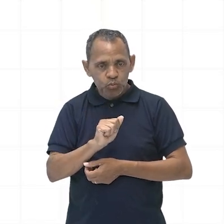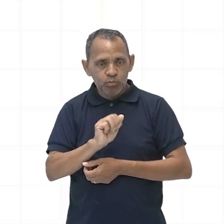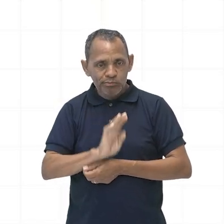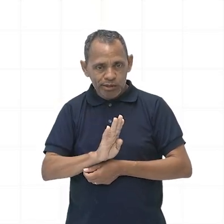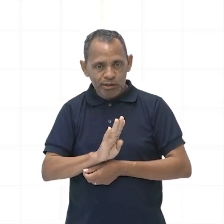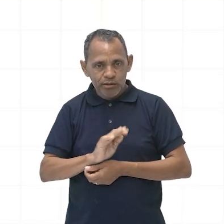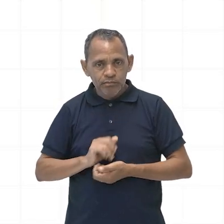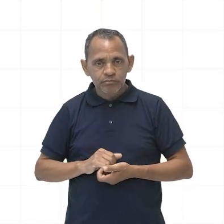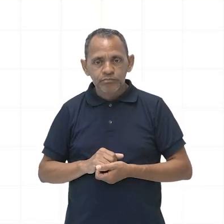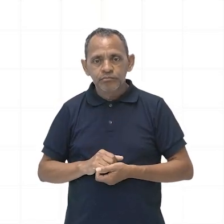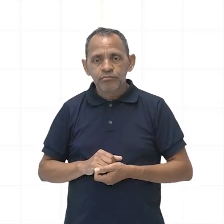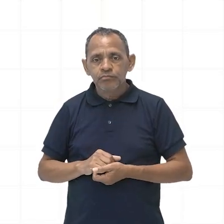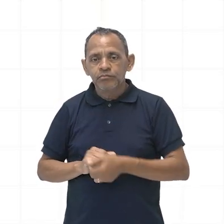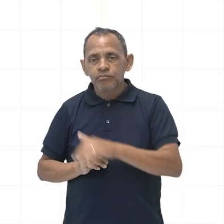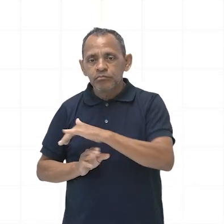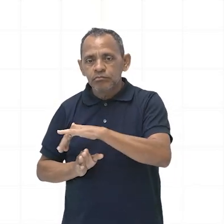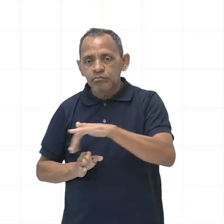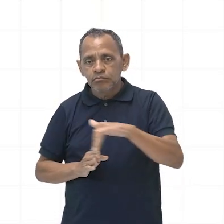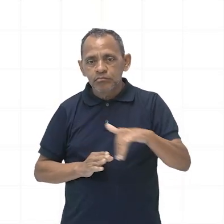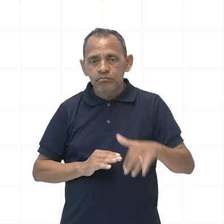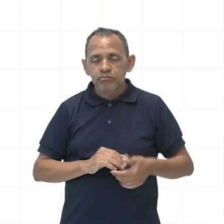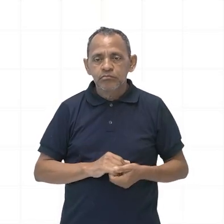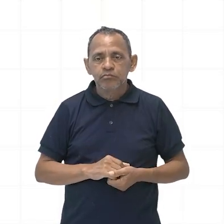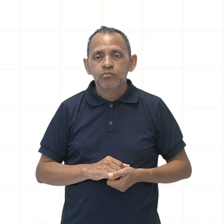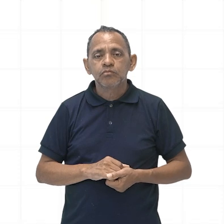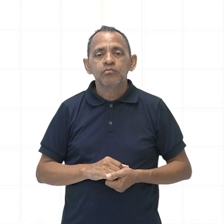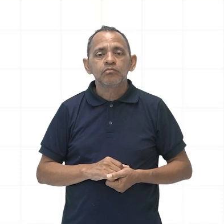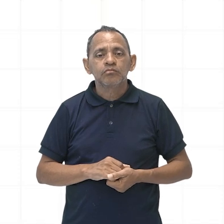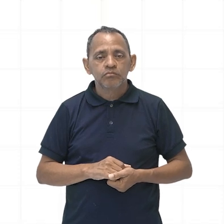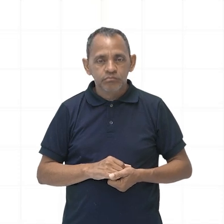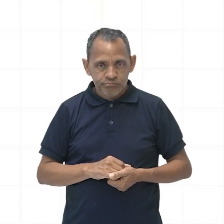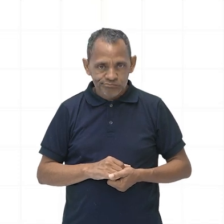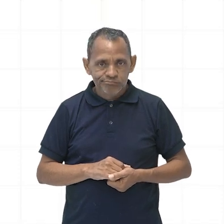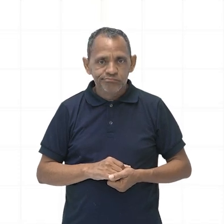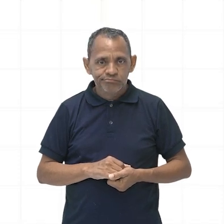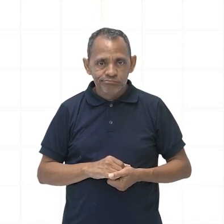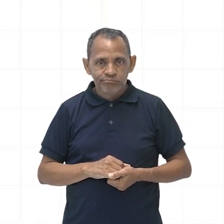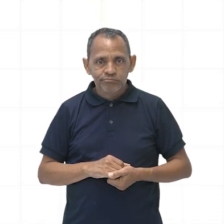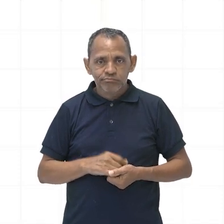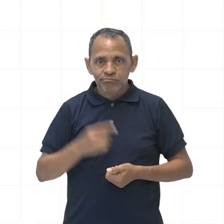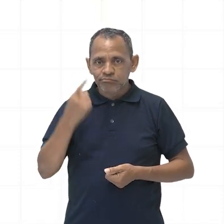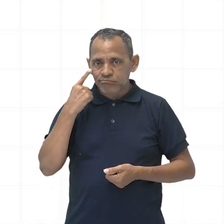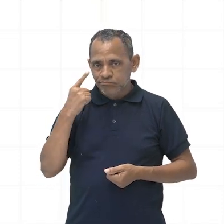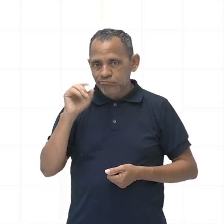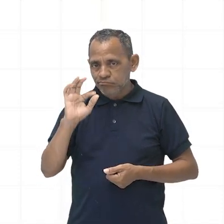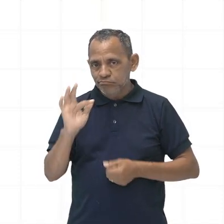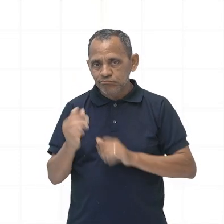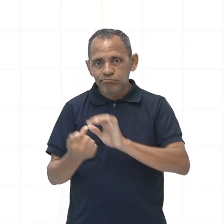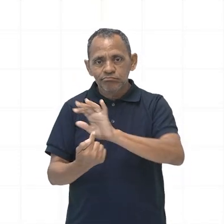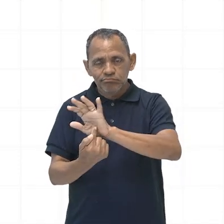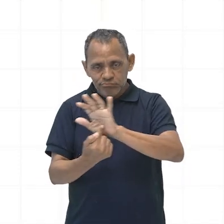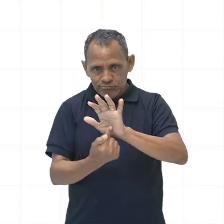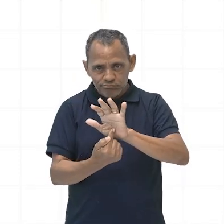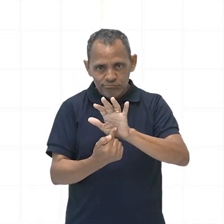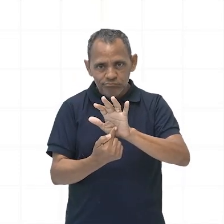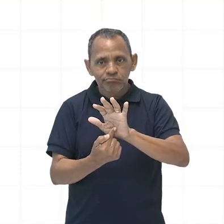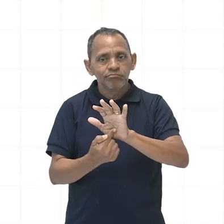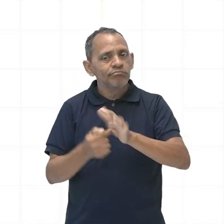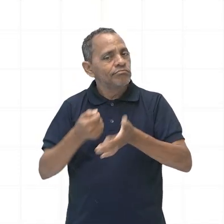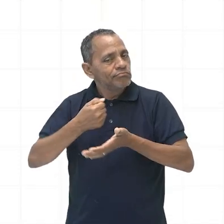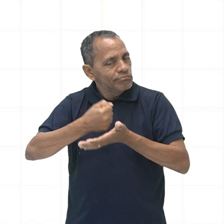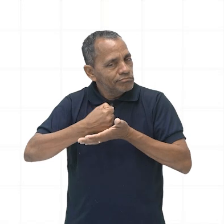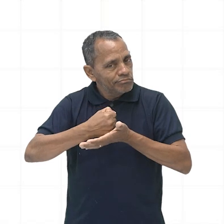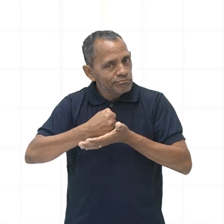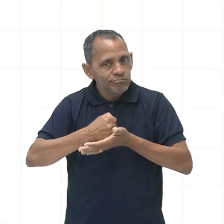Então, vamos lá determinar o cateto B. O cateto B, vou só pegar a imagem aqui para nos ajudar.